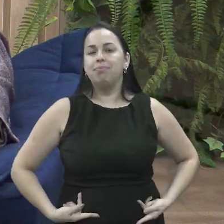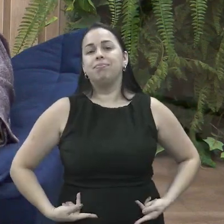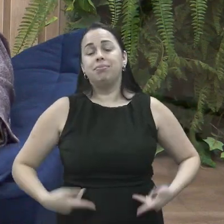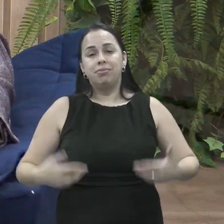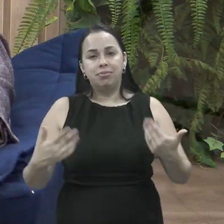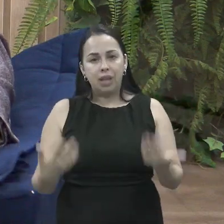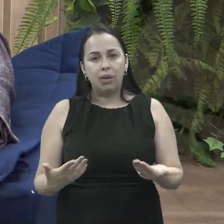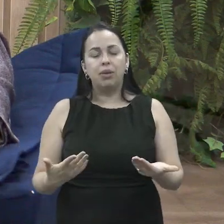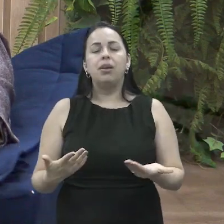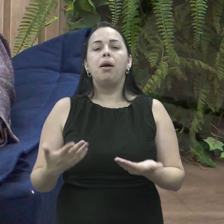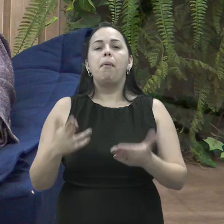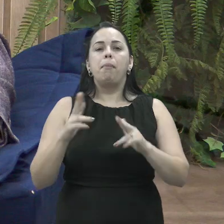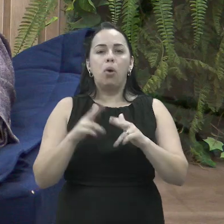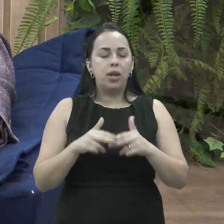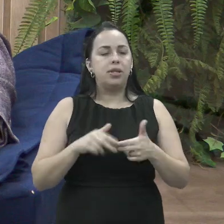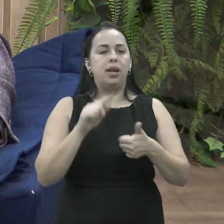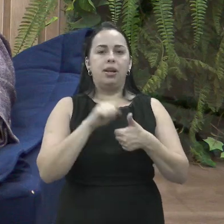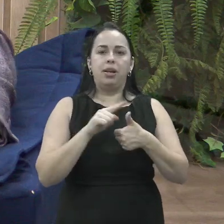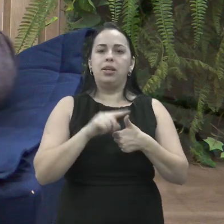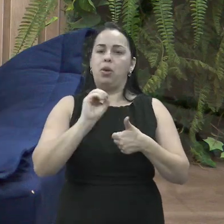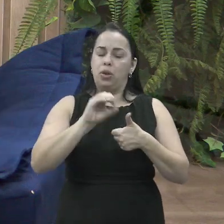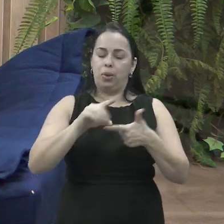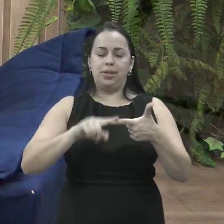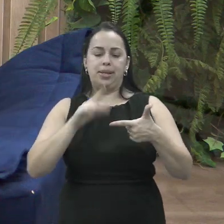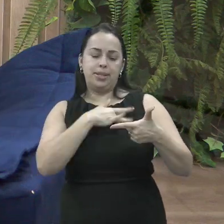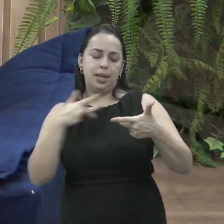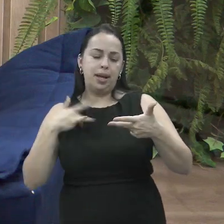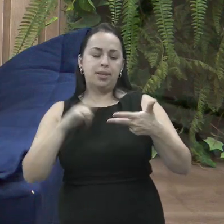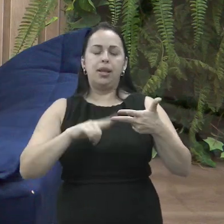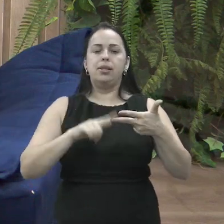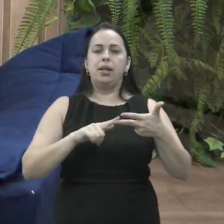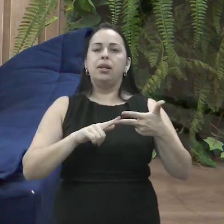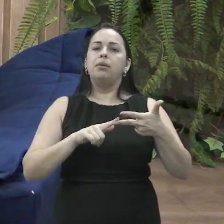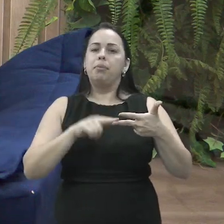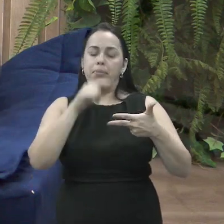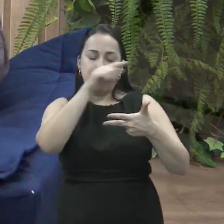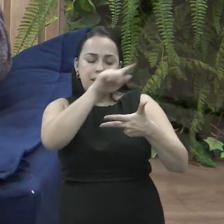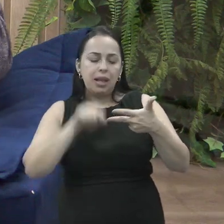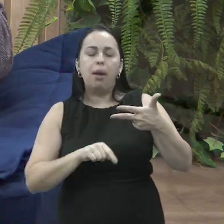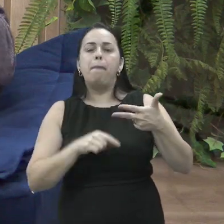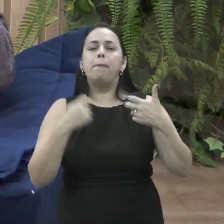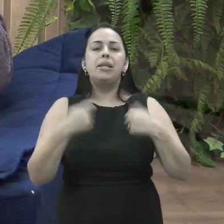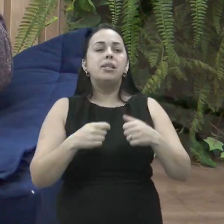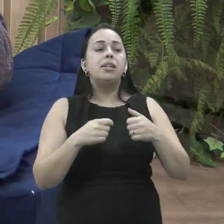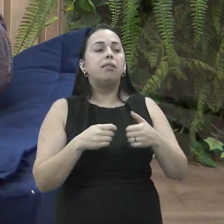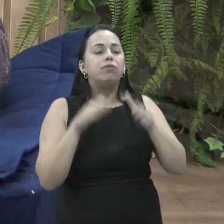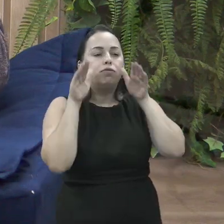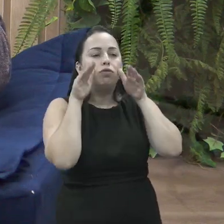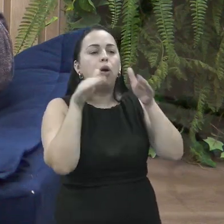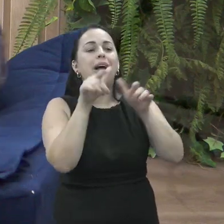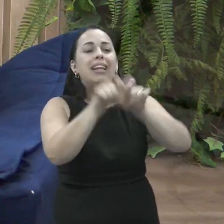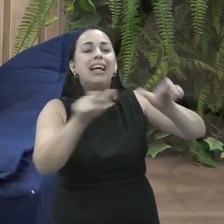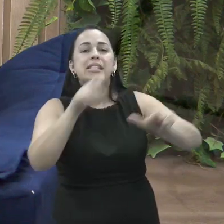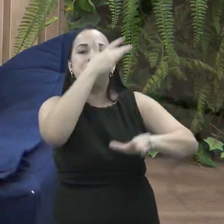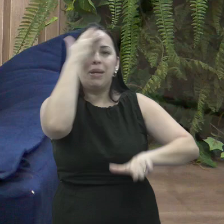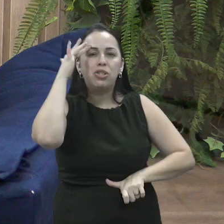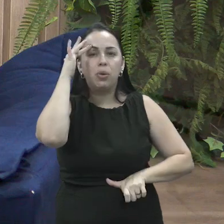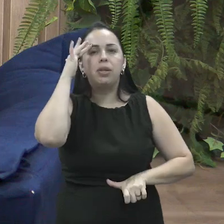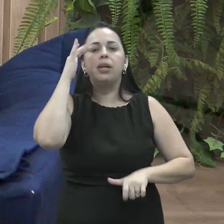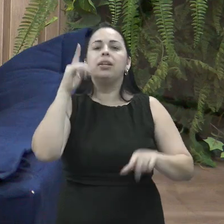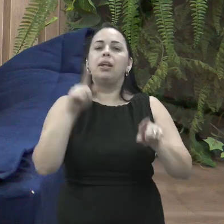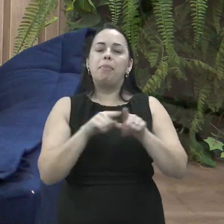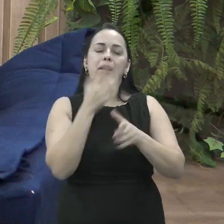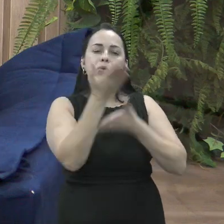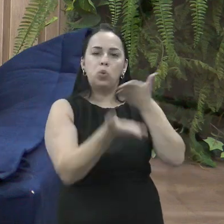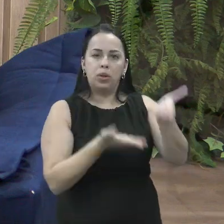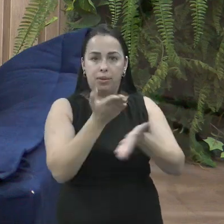meramente como números. Então eu creio que em todas estas áreas, desde educação, saúde e assim por diante, precisamos olhar para as pessoas como pessoas